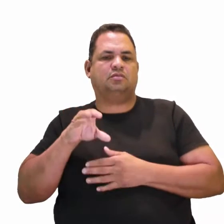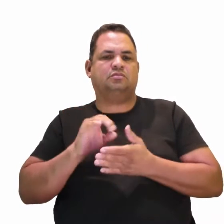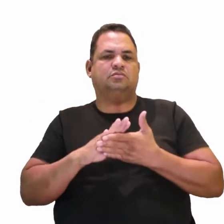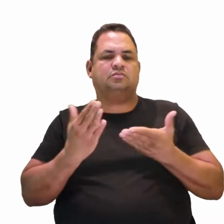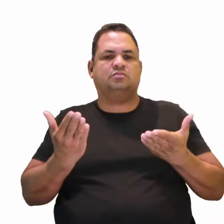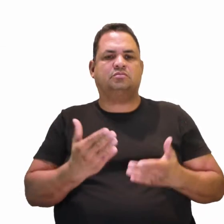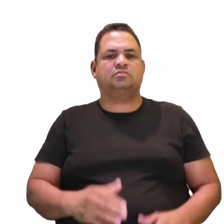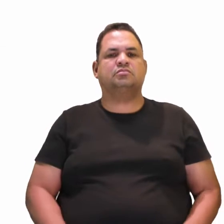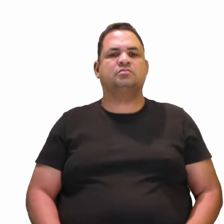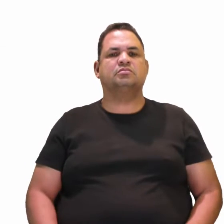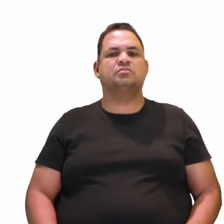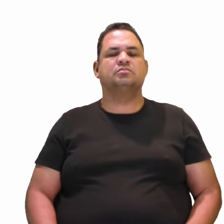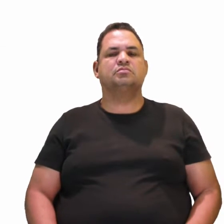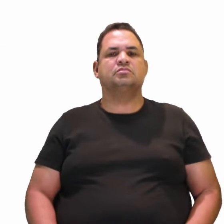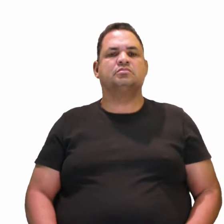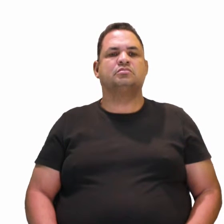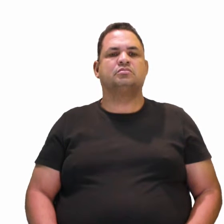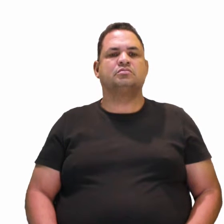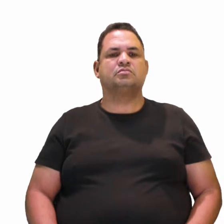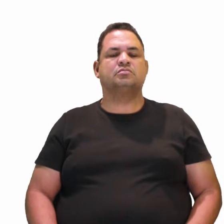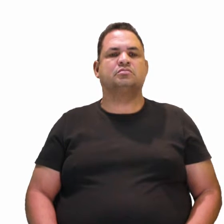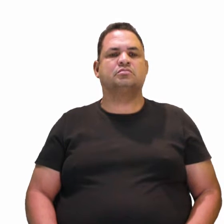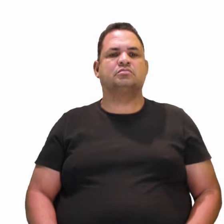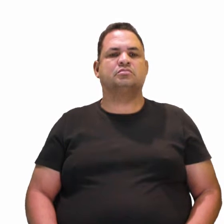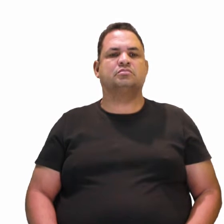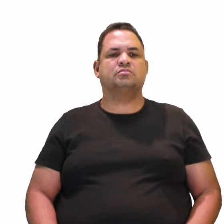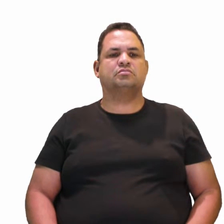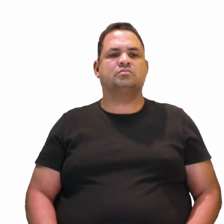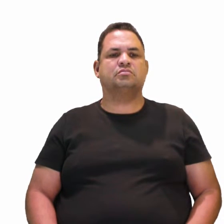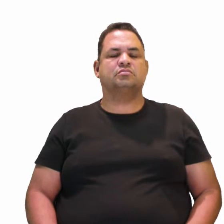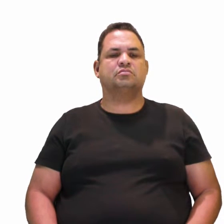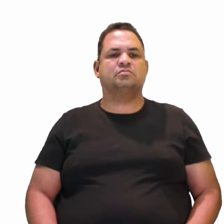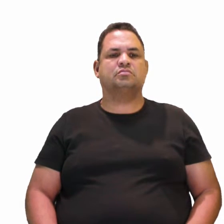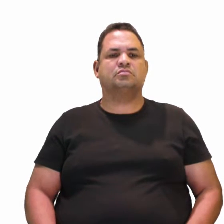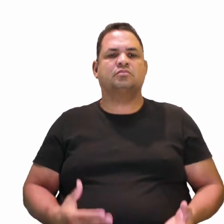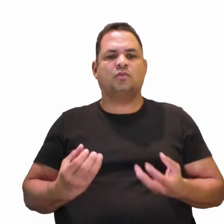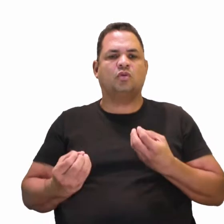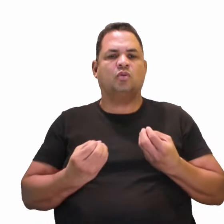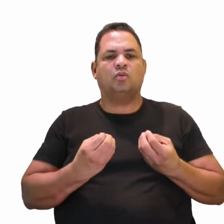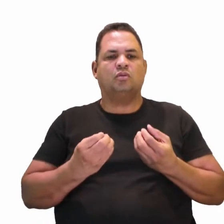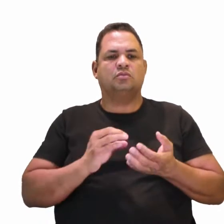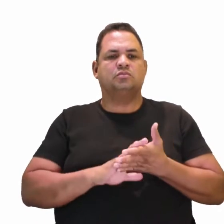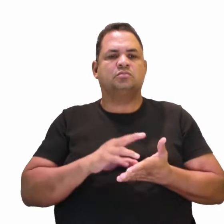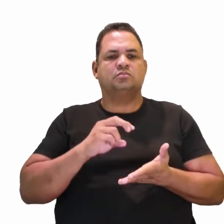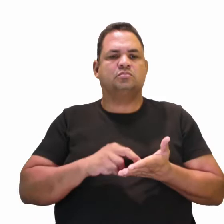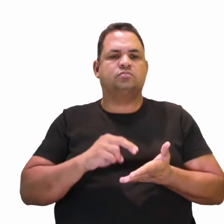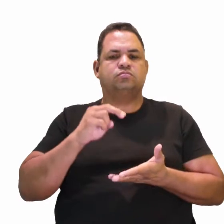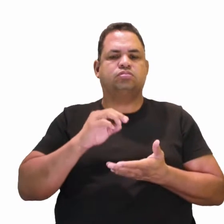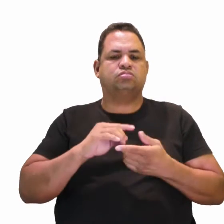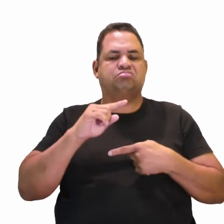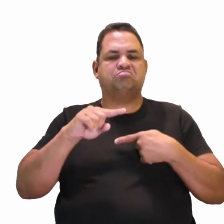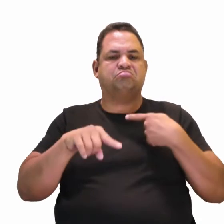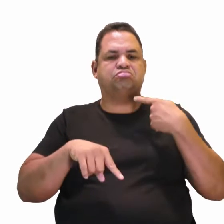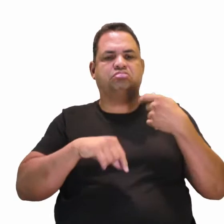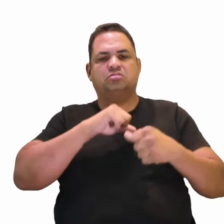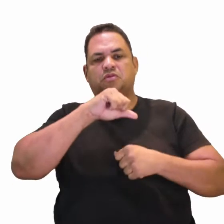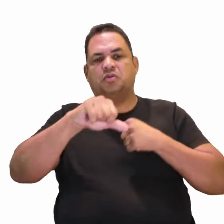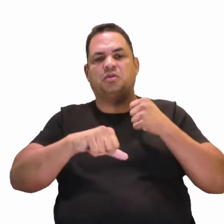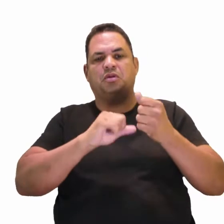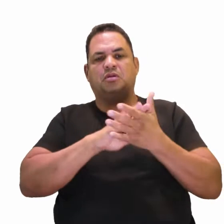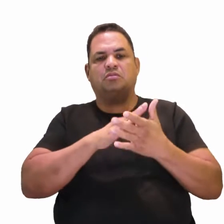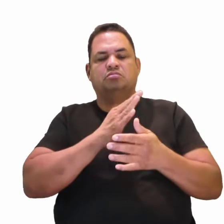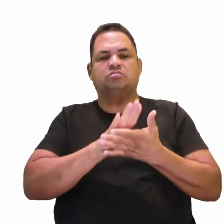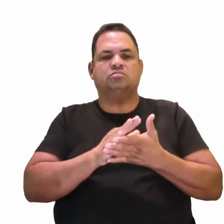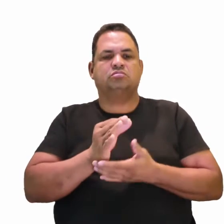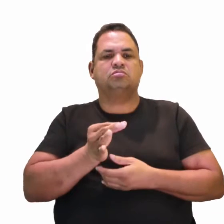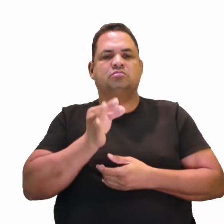sobre dicas para adolescentes australianos. Sobre como o quê? Pular o café da manhã e ser saudável?